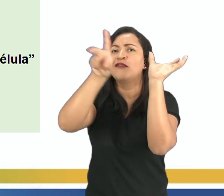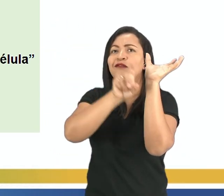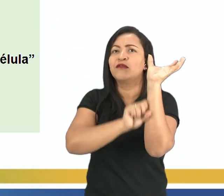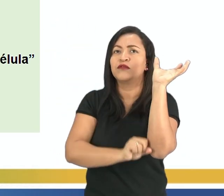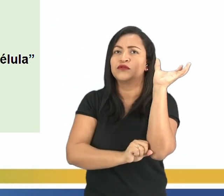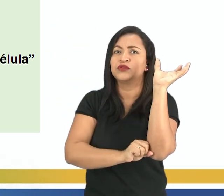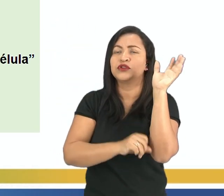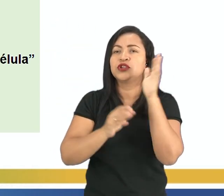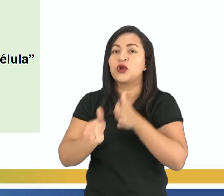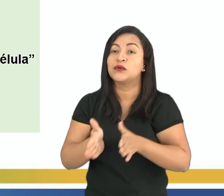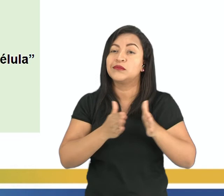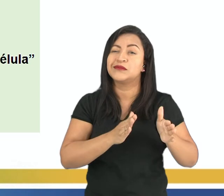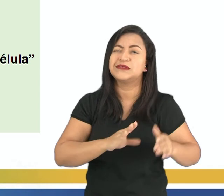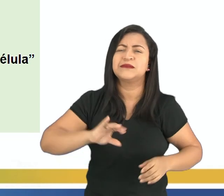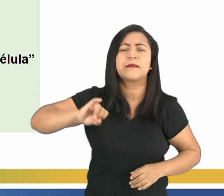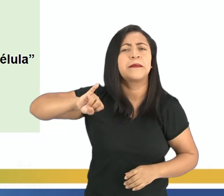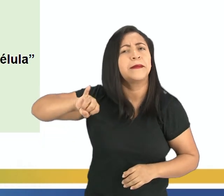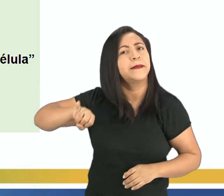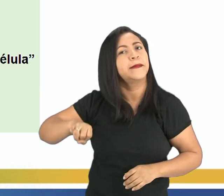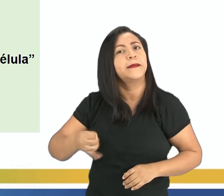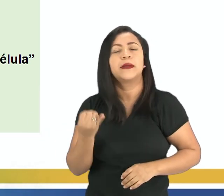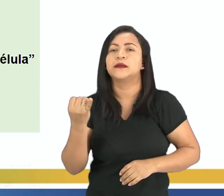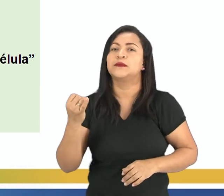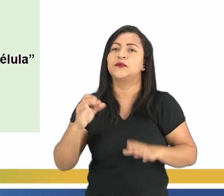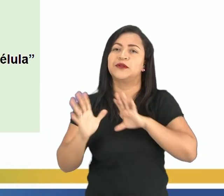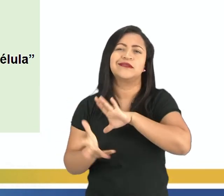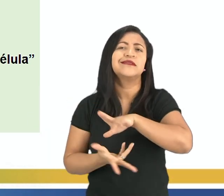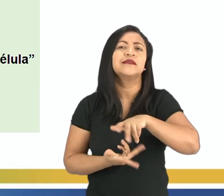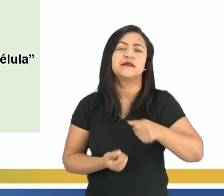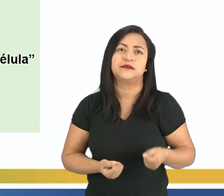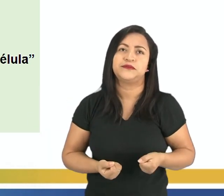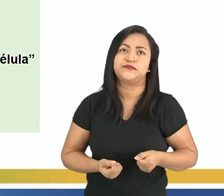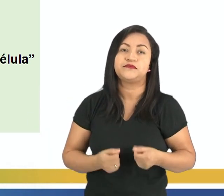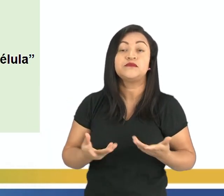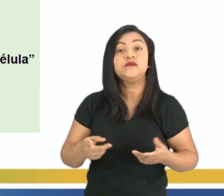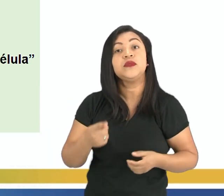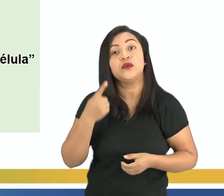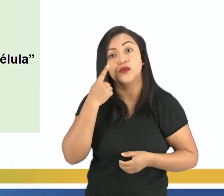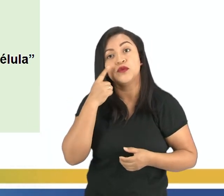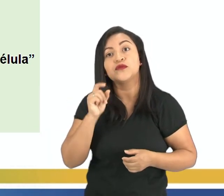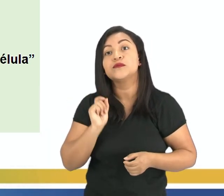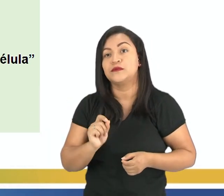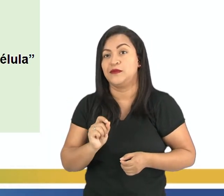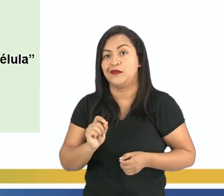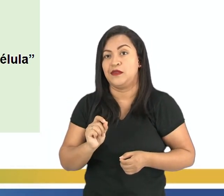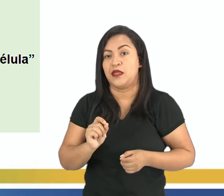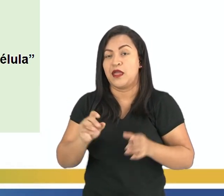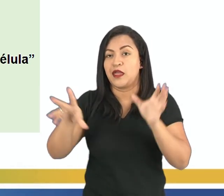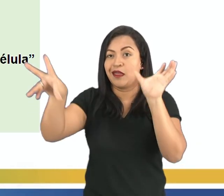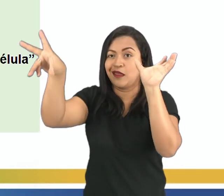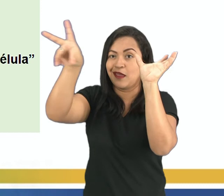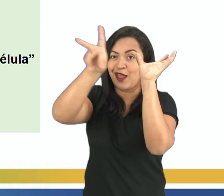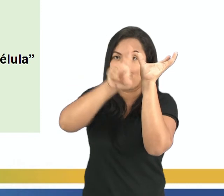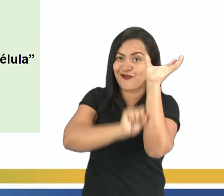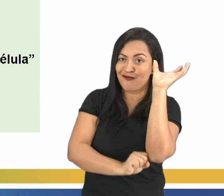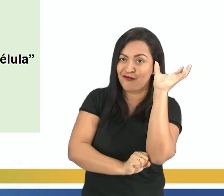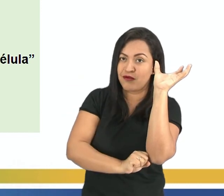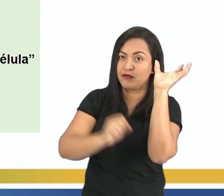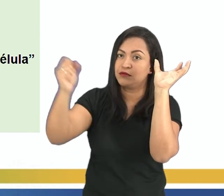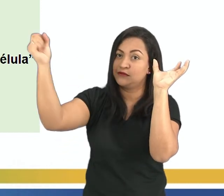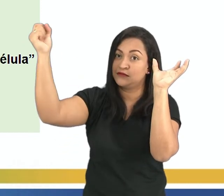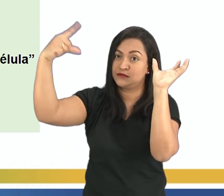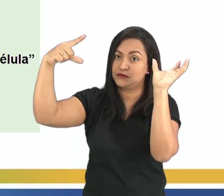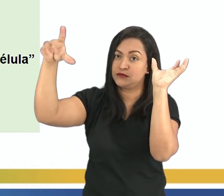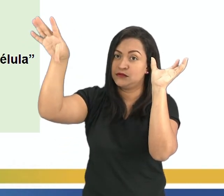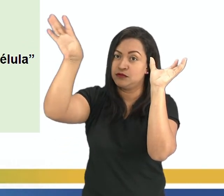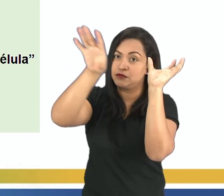dos processos mais importantes da Terra? Então, nós vimos que a fotossíntese ela pode ser chamada de sequestro de carbono.